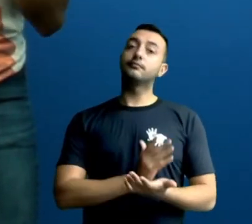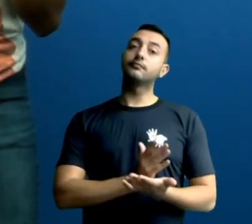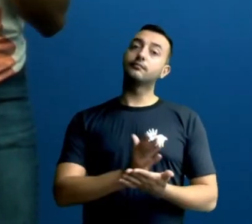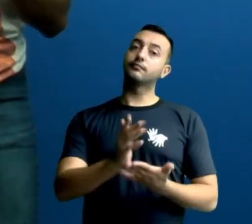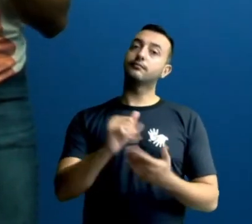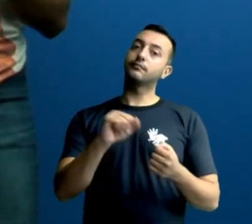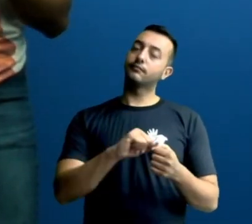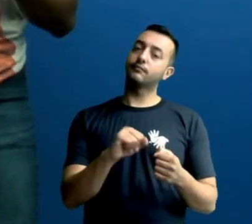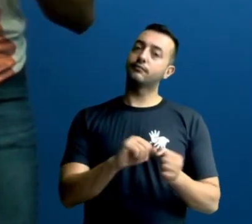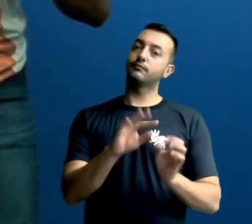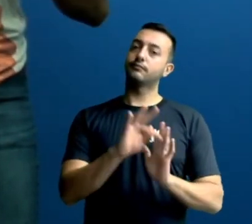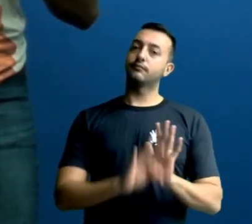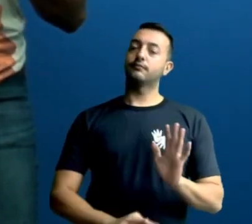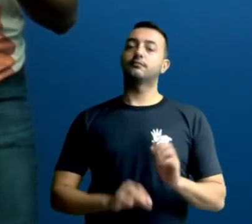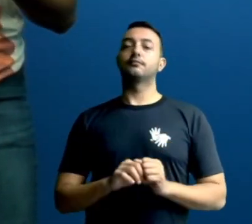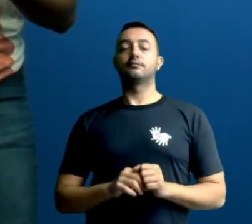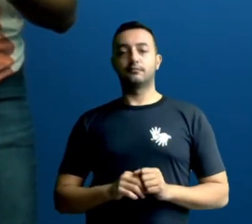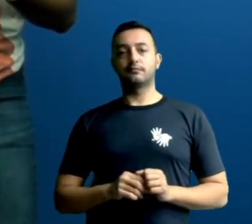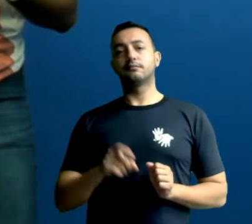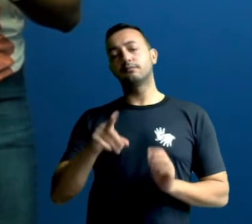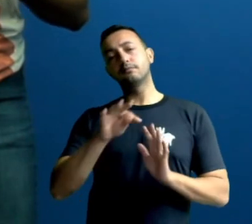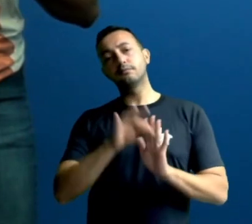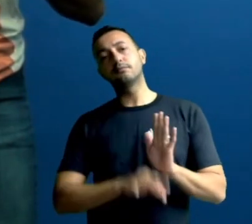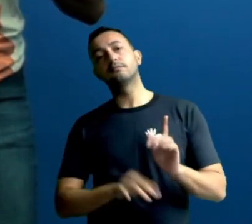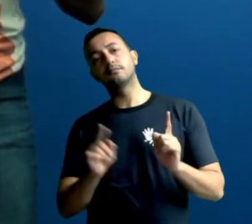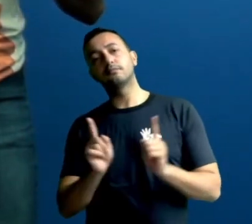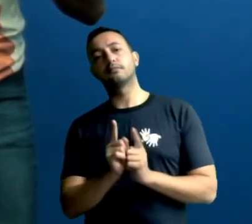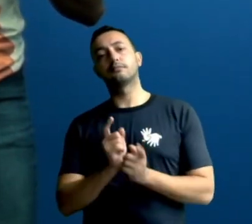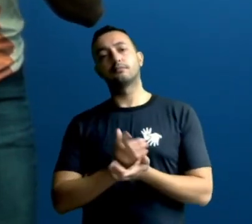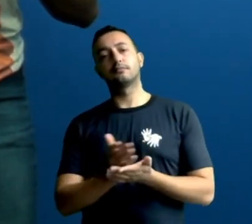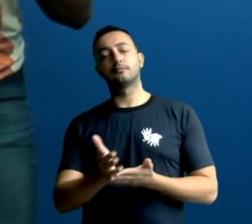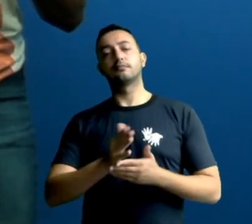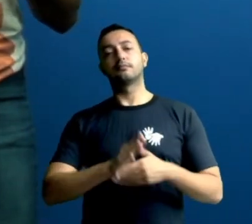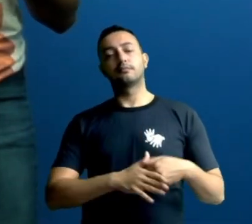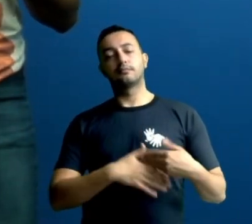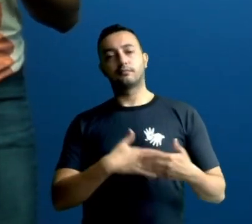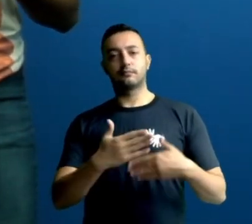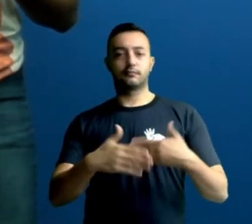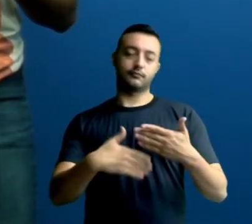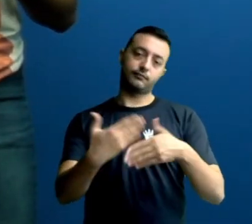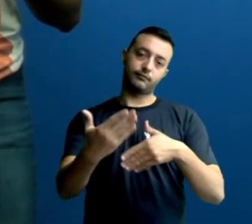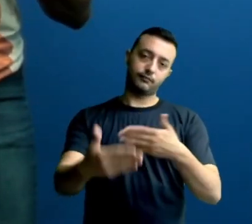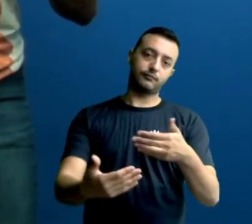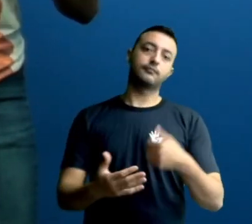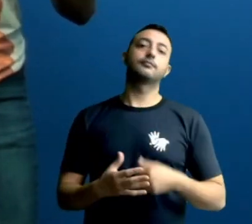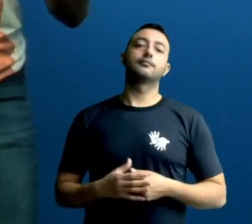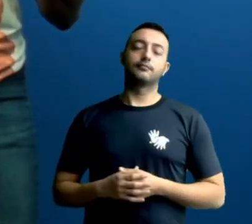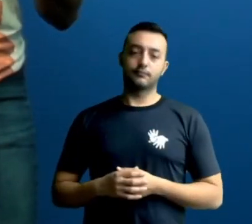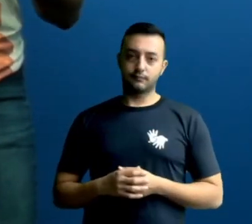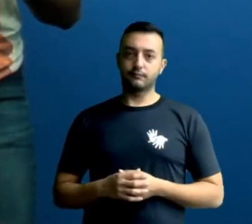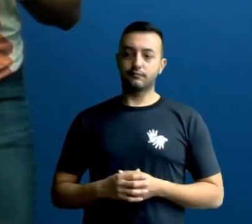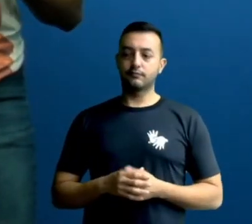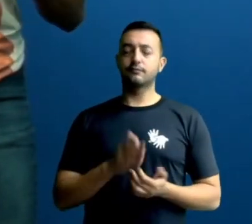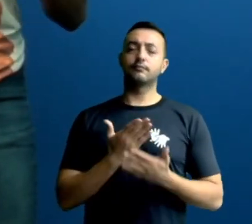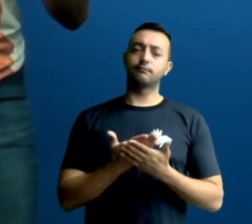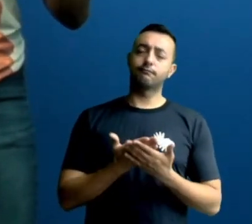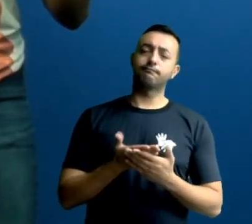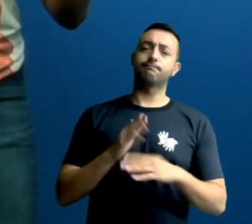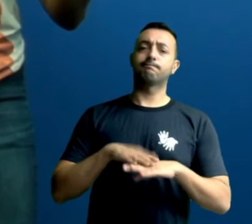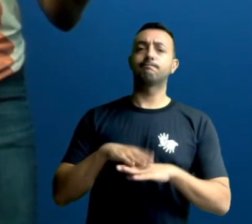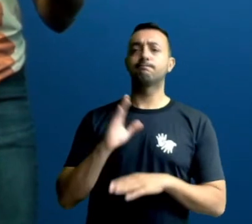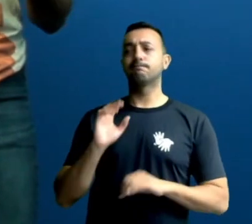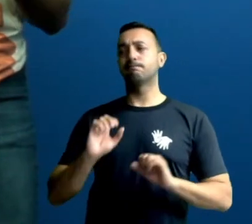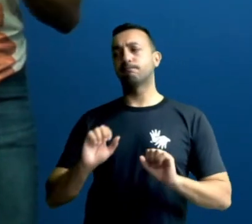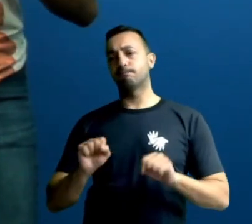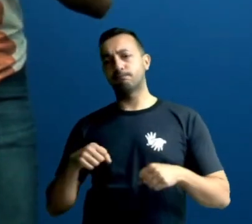a produzir textos. Começa com textos pequenininhos, gente, que depois, você já vai colocando algo a mais, ele vai